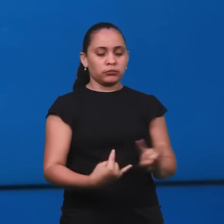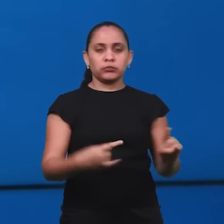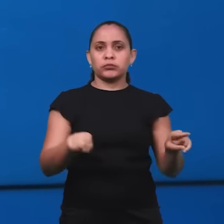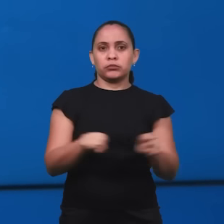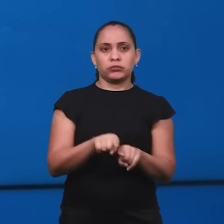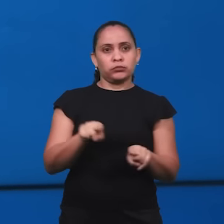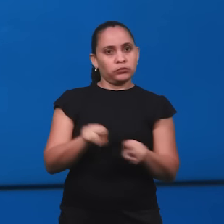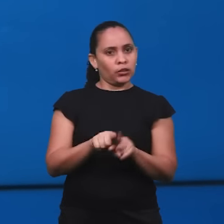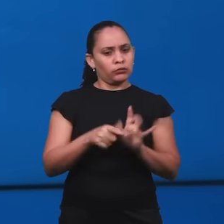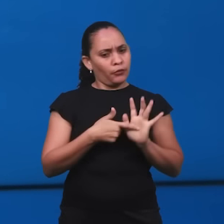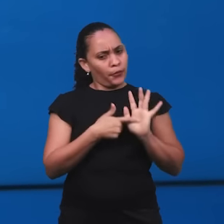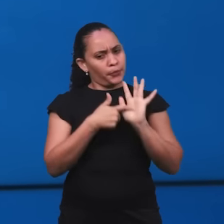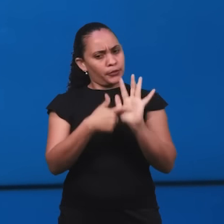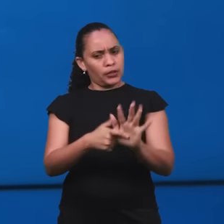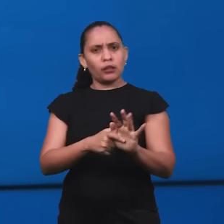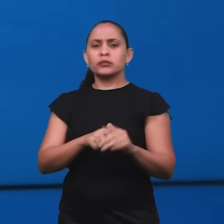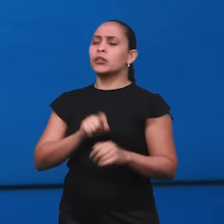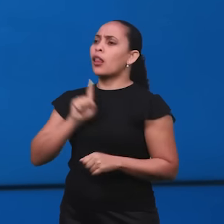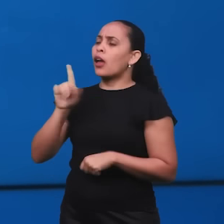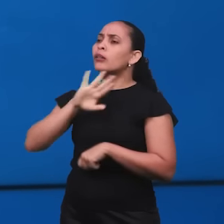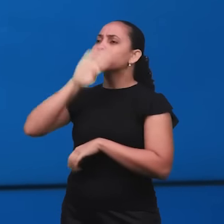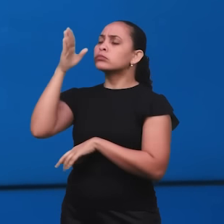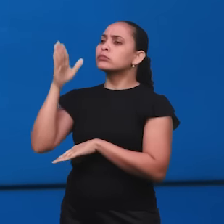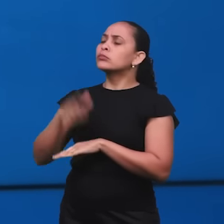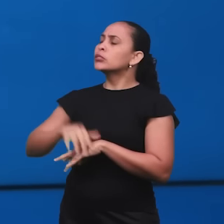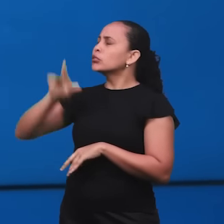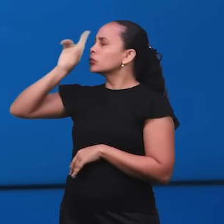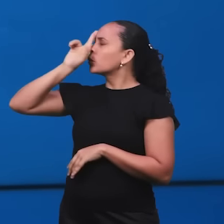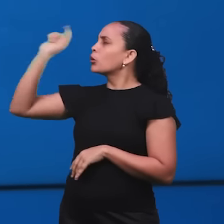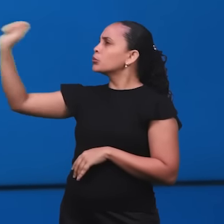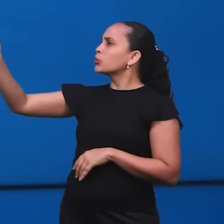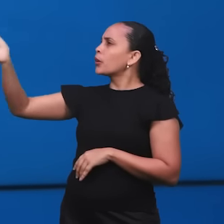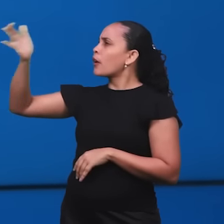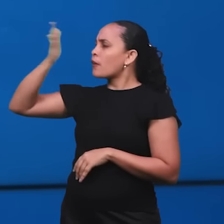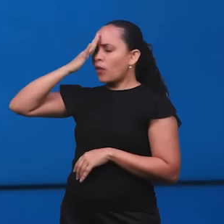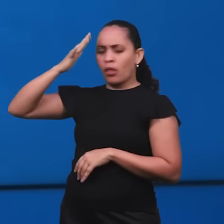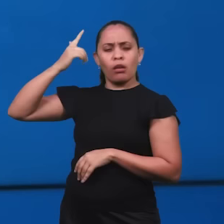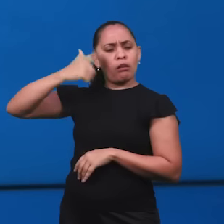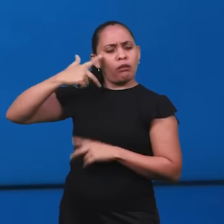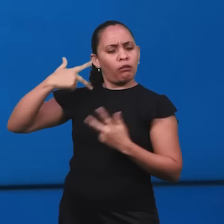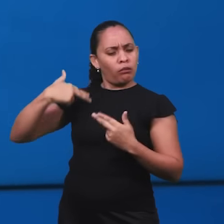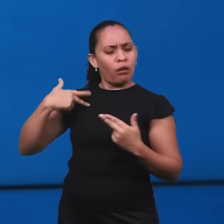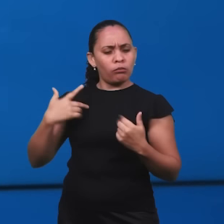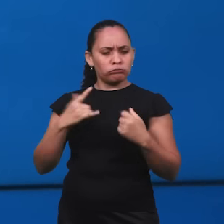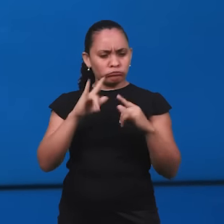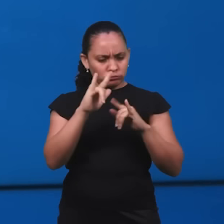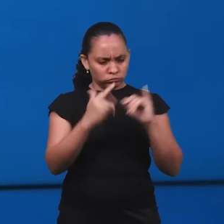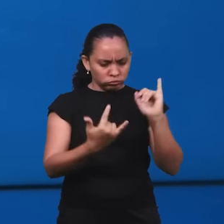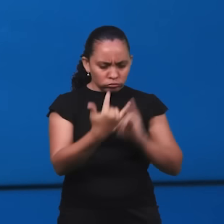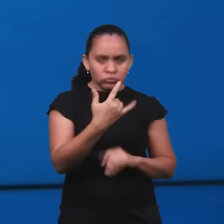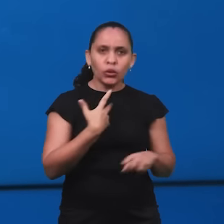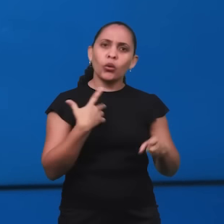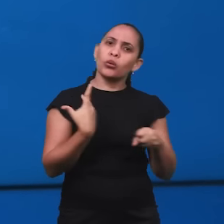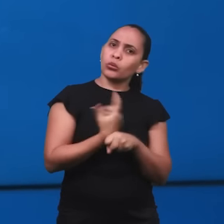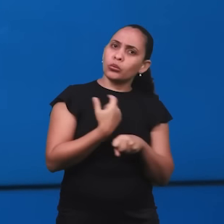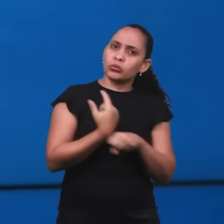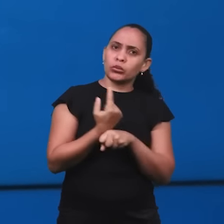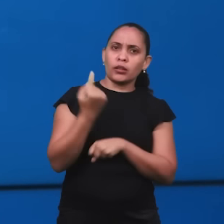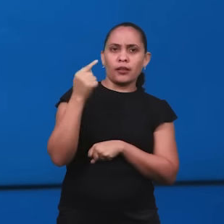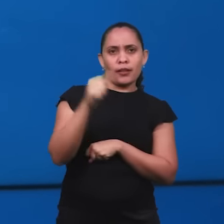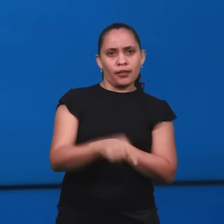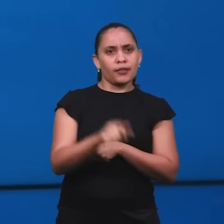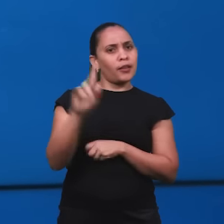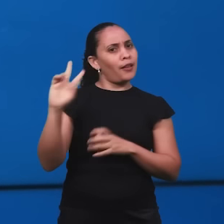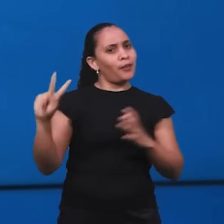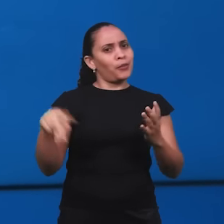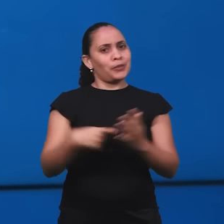com o modelo que foi mostrado lá no monte para ele. Aquele modelo era um modelo celestial, então ele estava construindo na terra